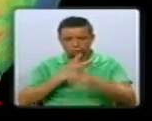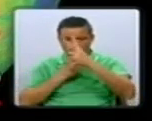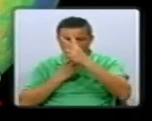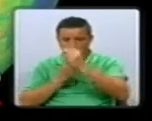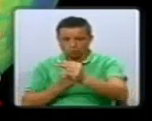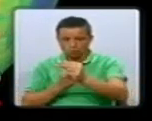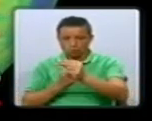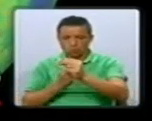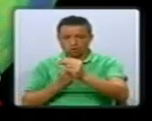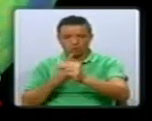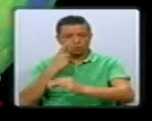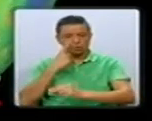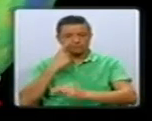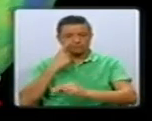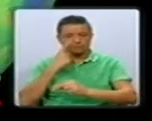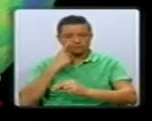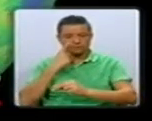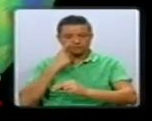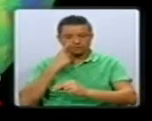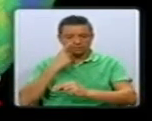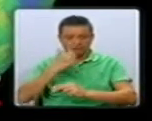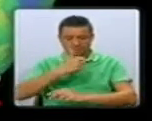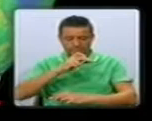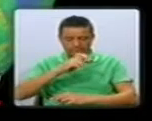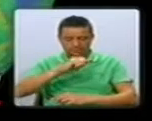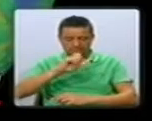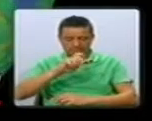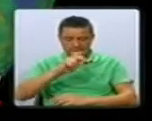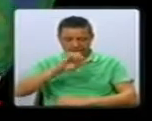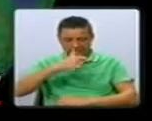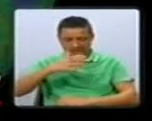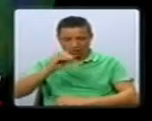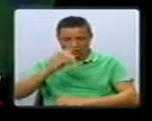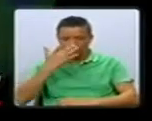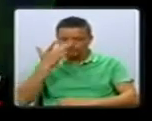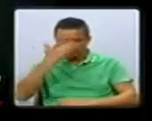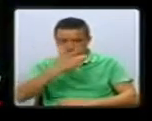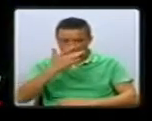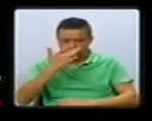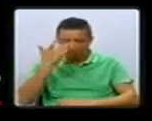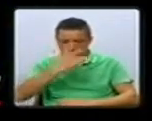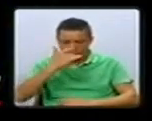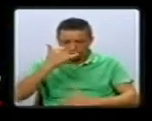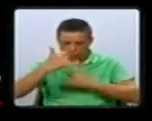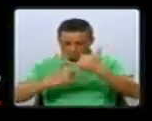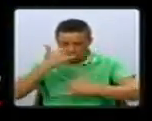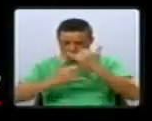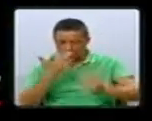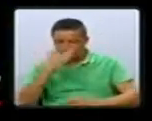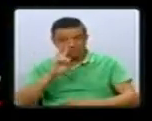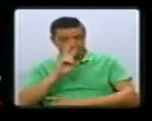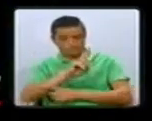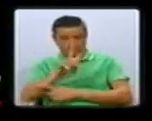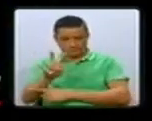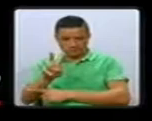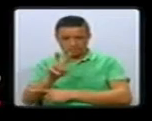conhecemos na Lua vem de um vulcanismo basáltico. Aquelas manchas pretas que nós vemos na Lua, enfim, quando estamos a olhar para